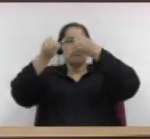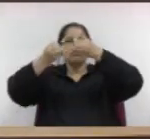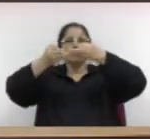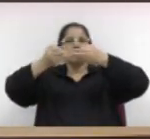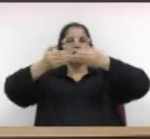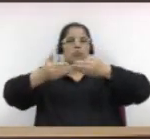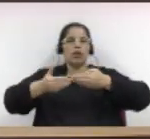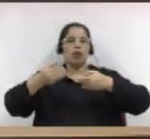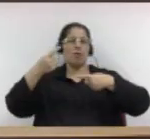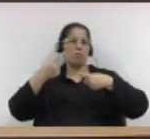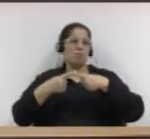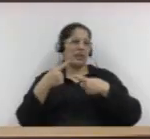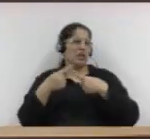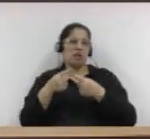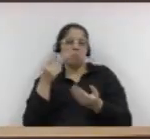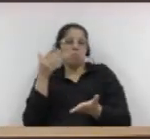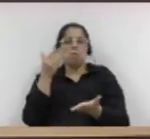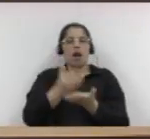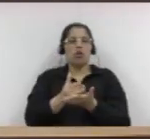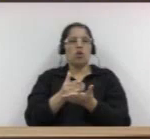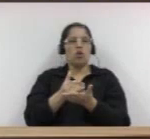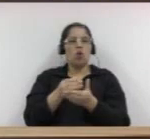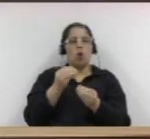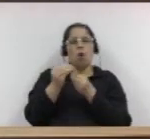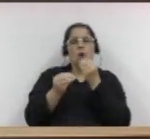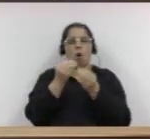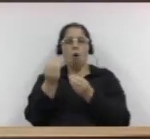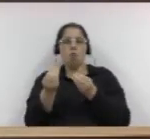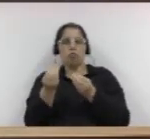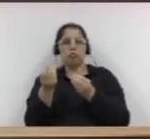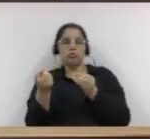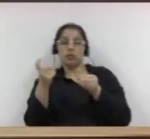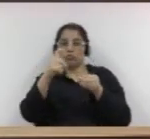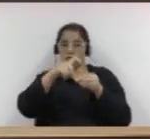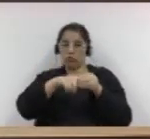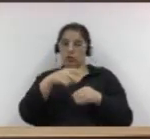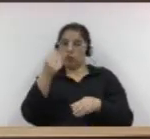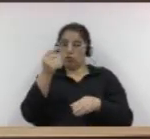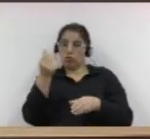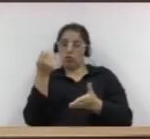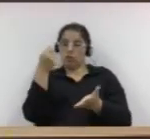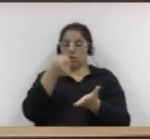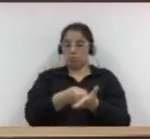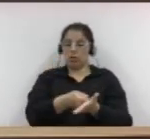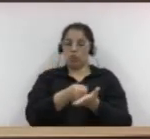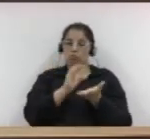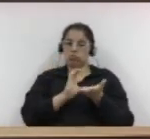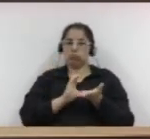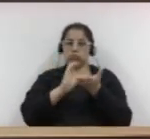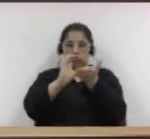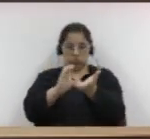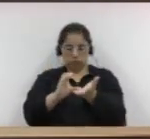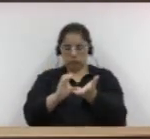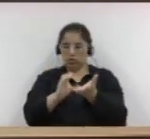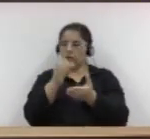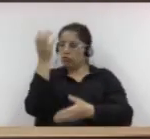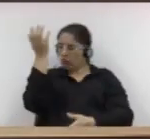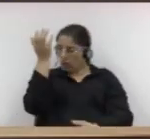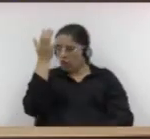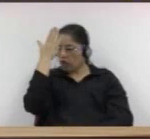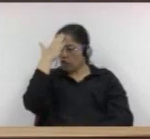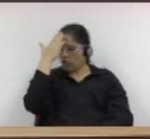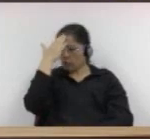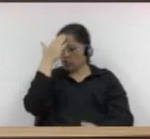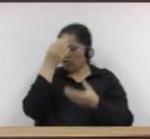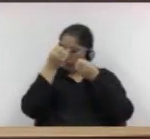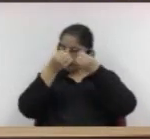vai fazer para reverter esse dinheiro que foi gasto lá aos cofres públicos. É isso que eu queria dizer. Fica